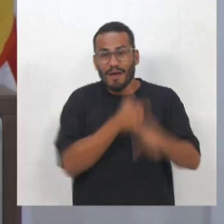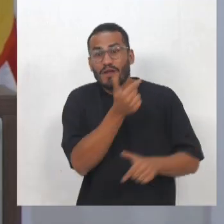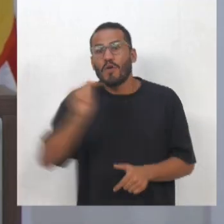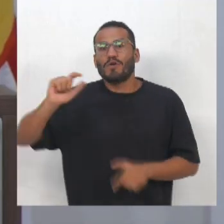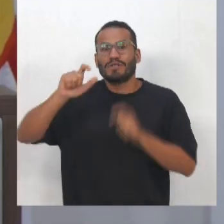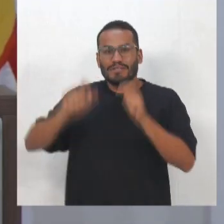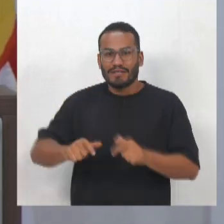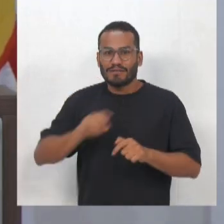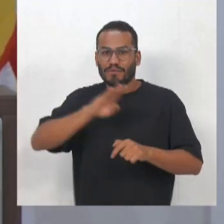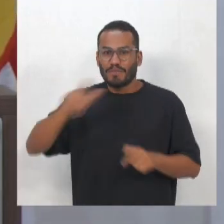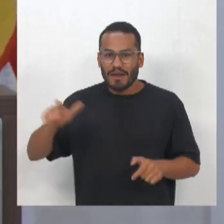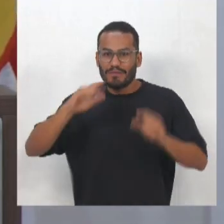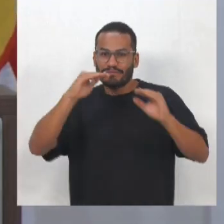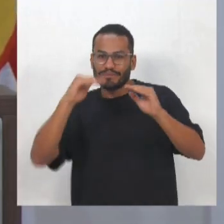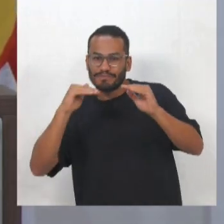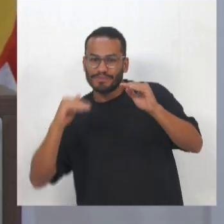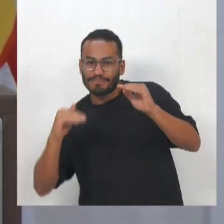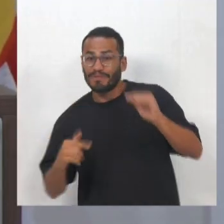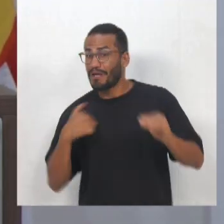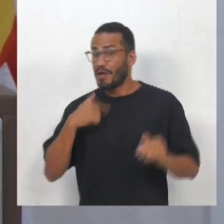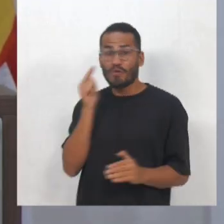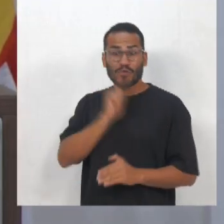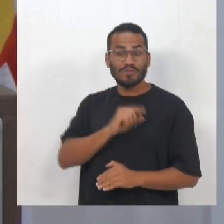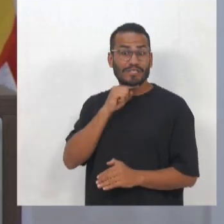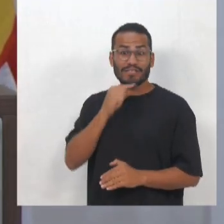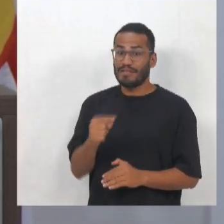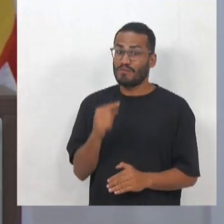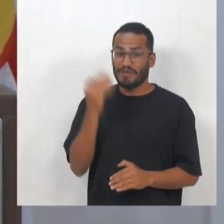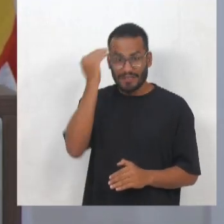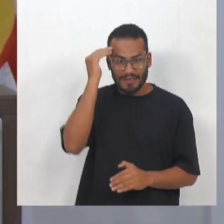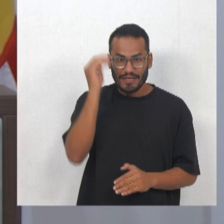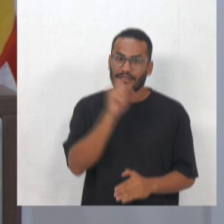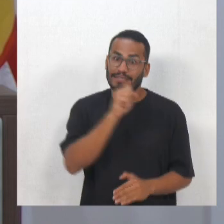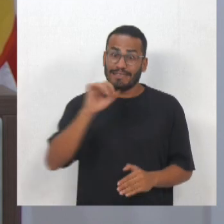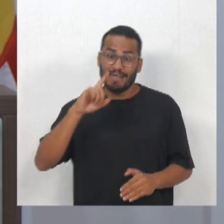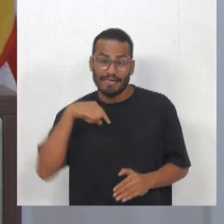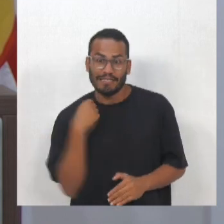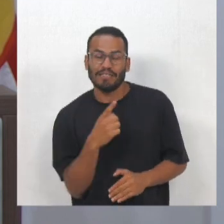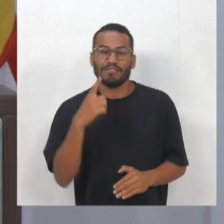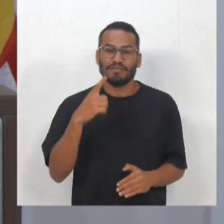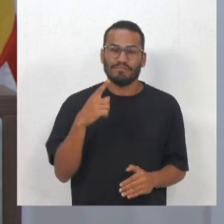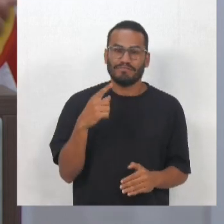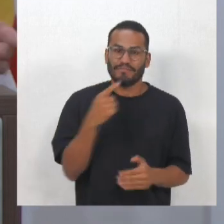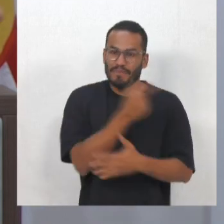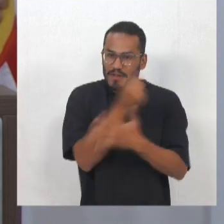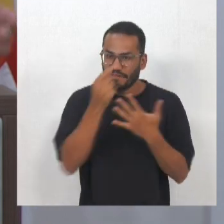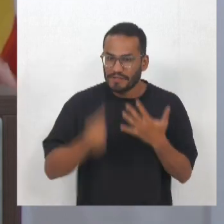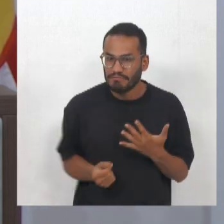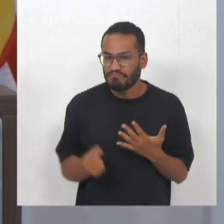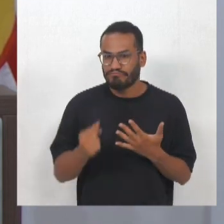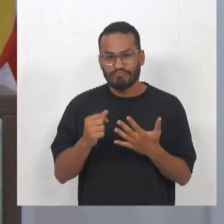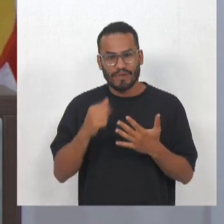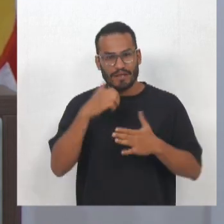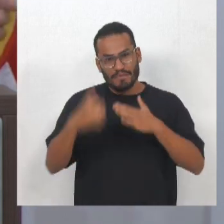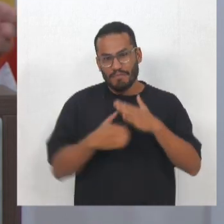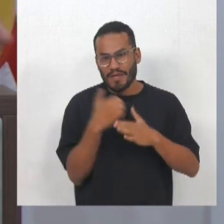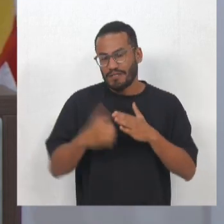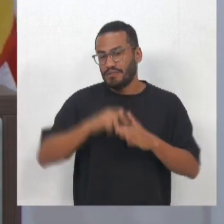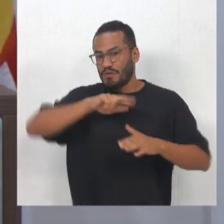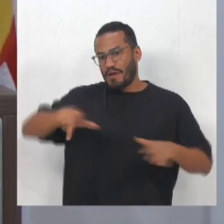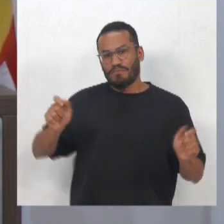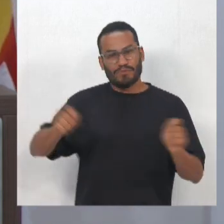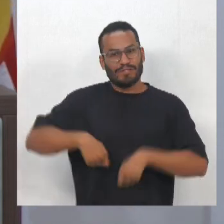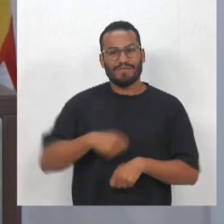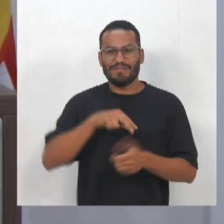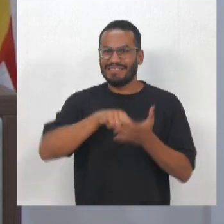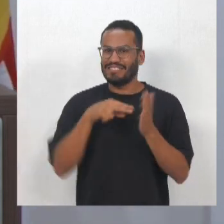Blumenau continua caindo. Então eu não consigo entender, a não ser que nós temos aqui, que é para beneficiar determinada empresa, não é possível, porque